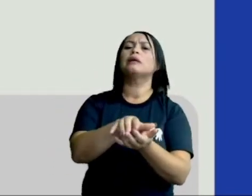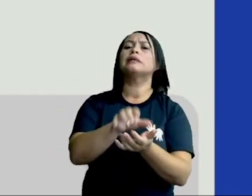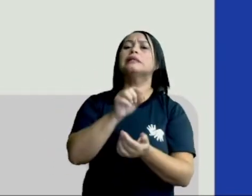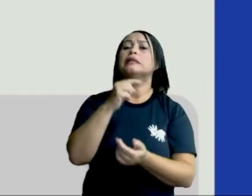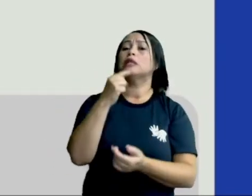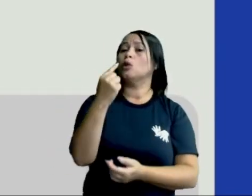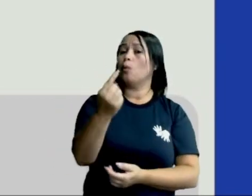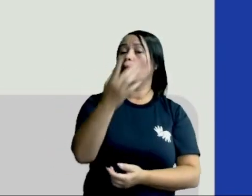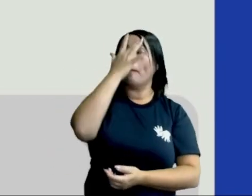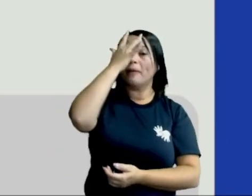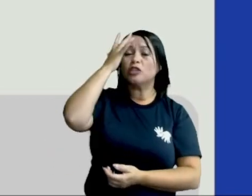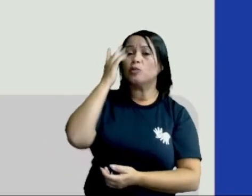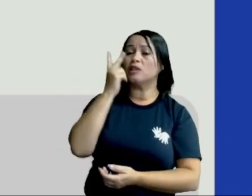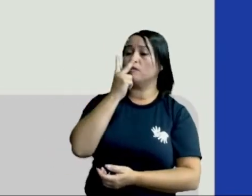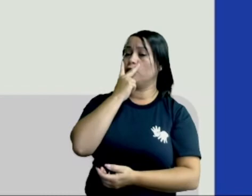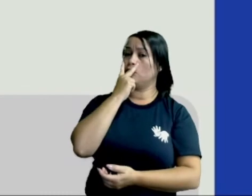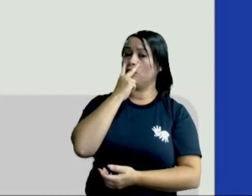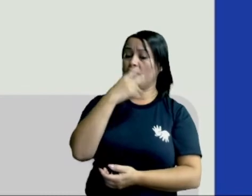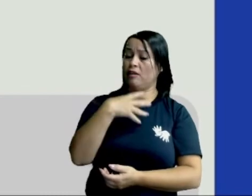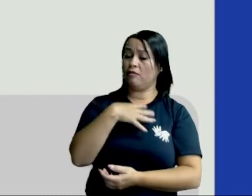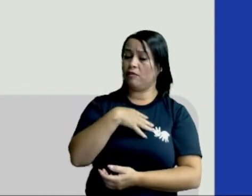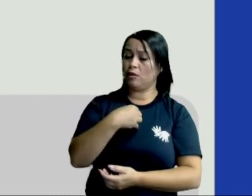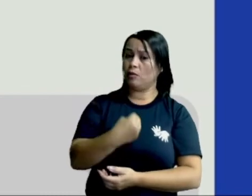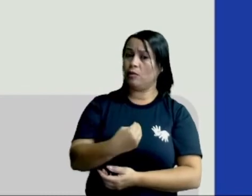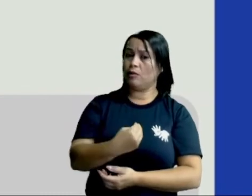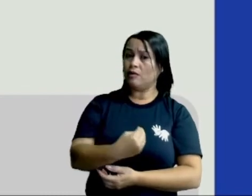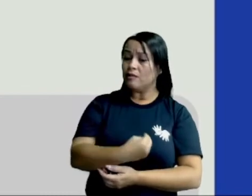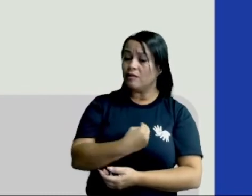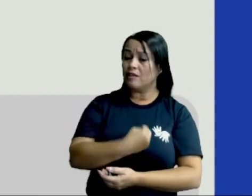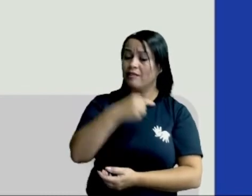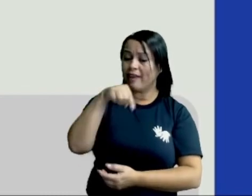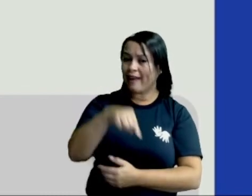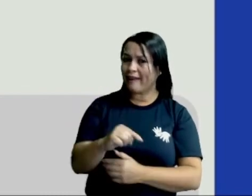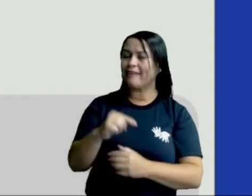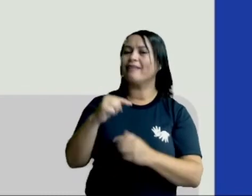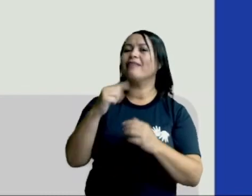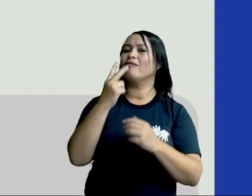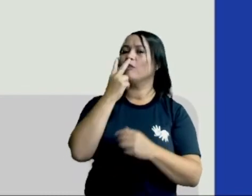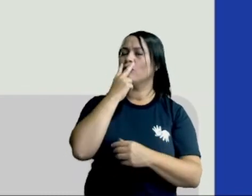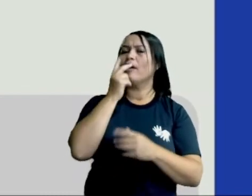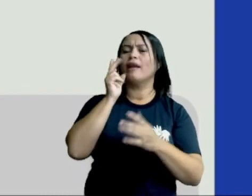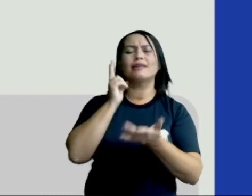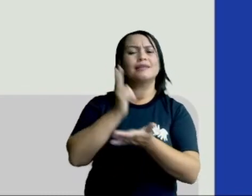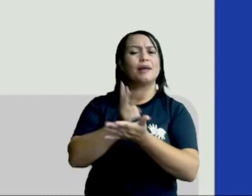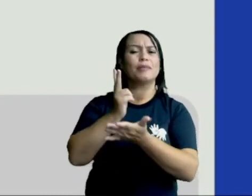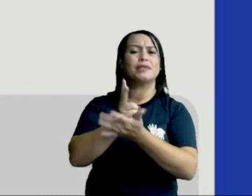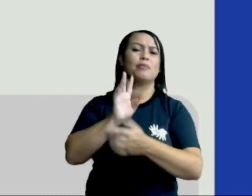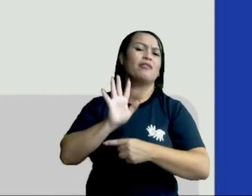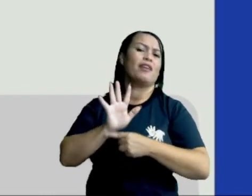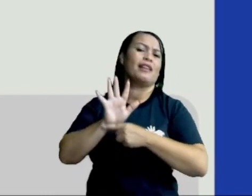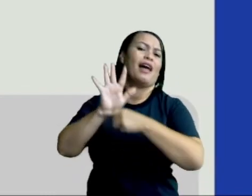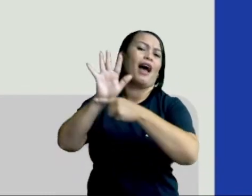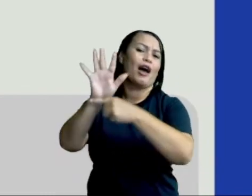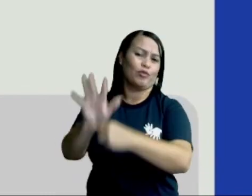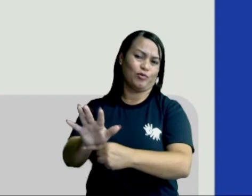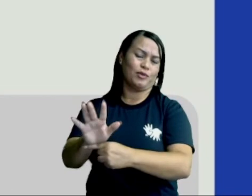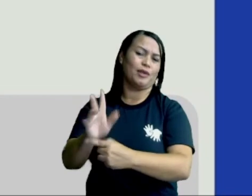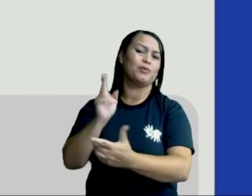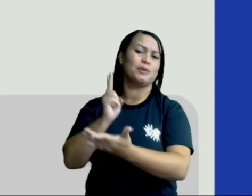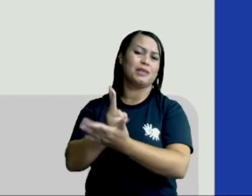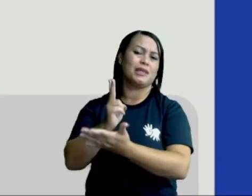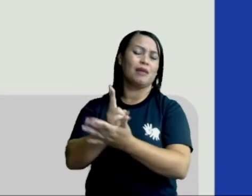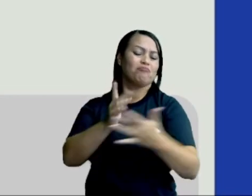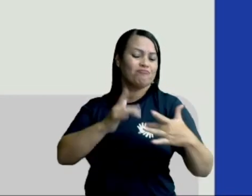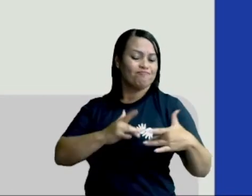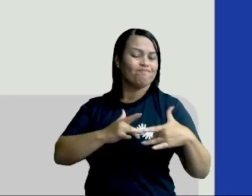um vitoriense, um filho desta terra, ele vai ajudar ou vai estar sempre predisposto a ajudar,